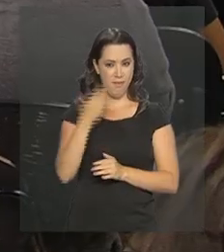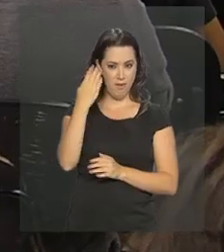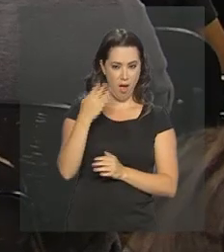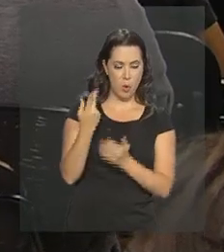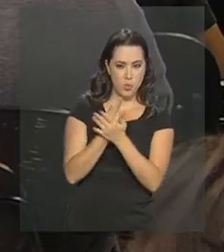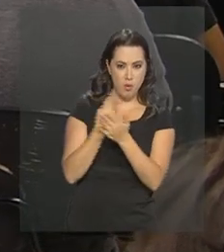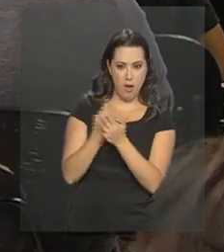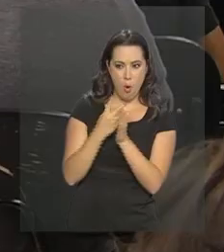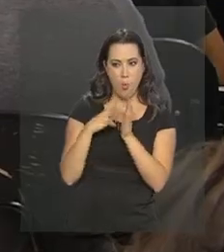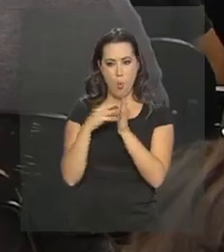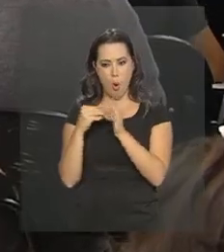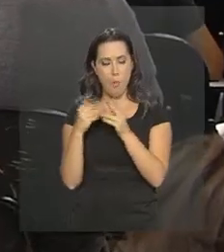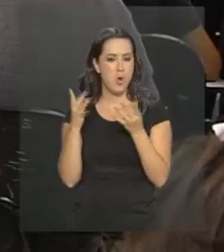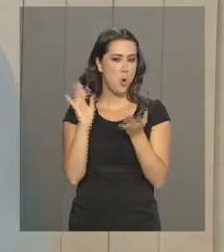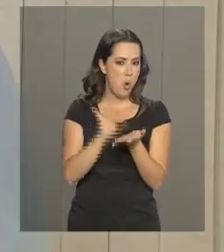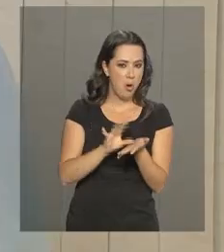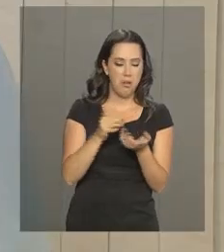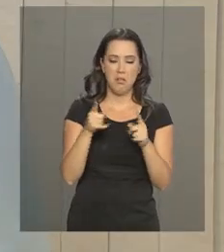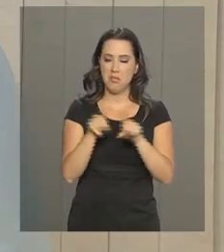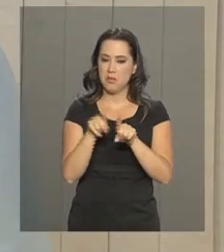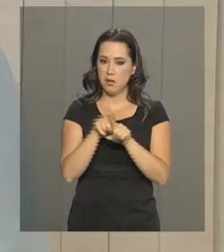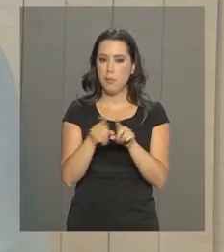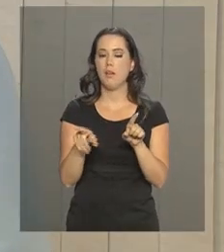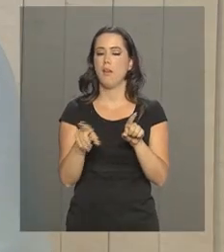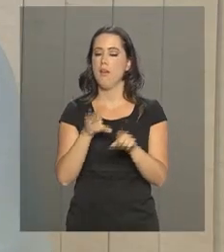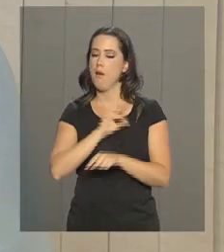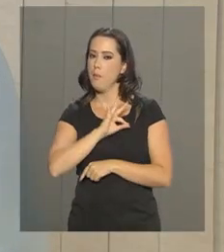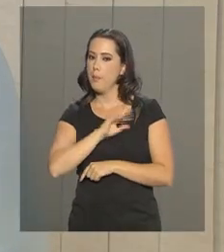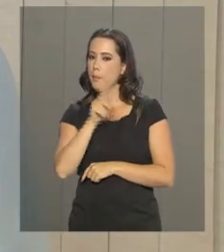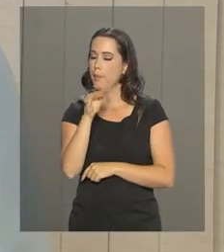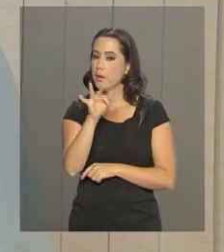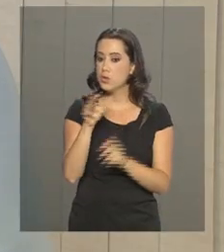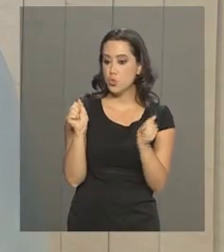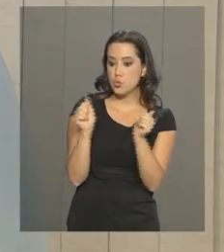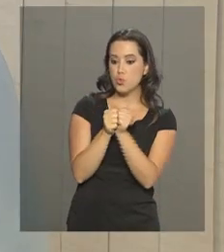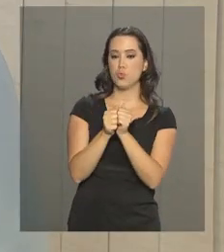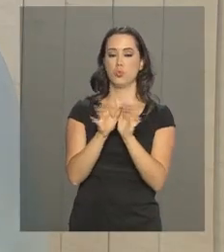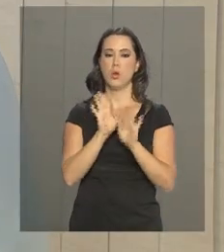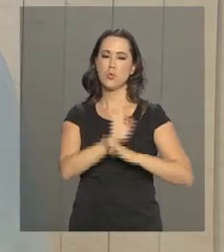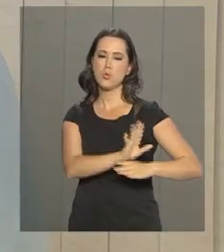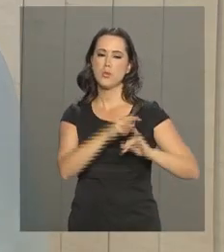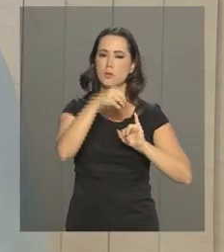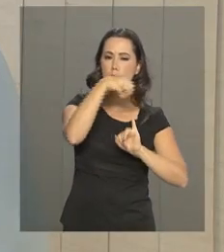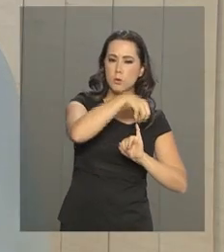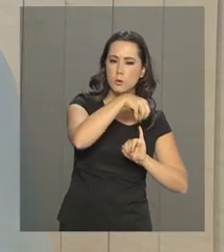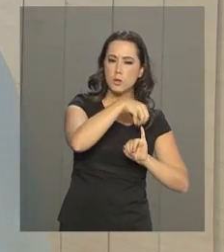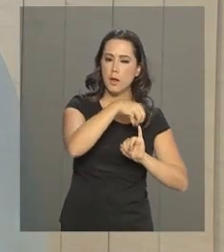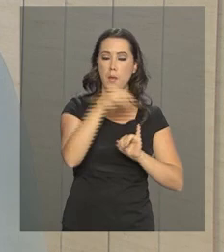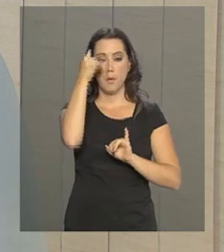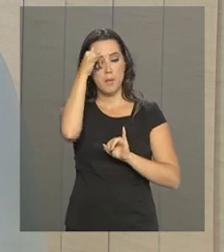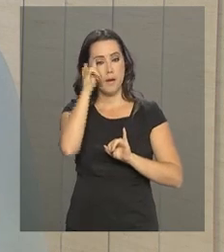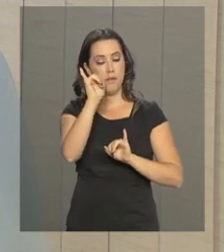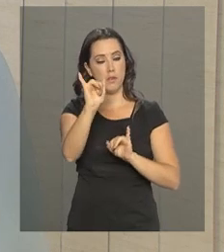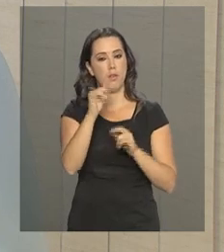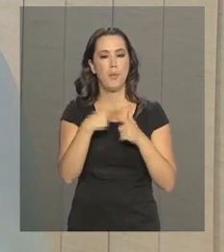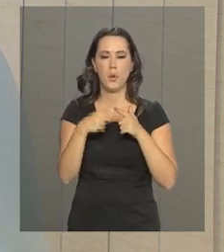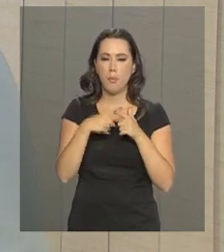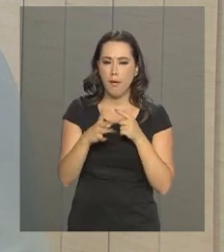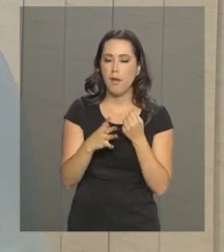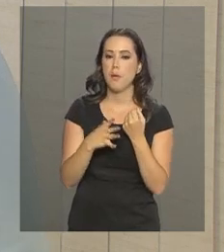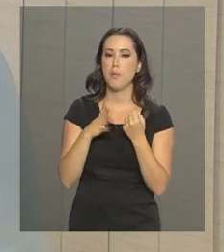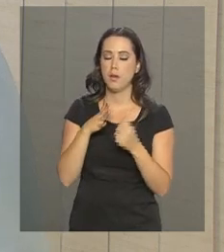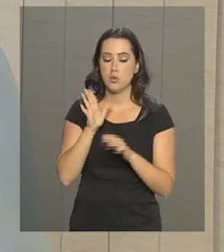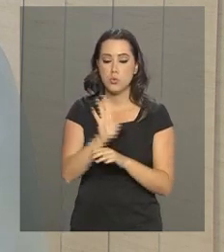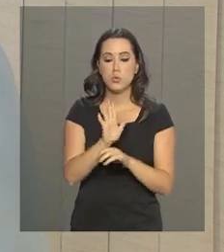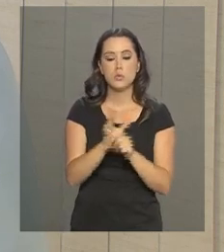de monitoramento da polícia federal a polícia federal sempre atua junto ao inep no processo preventivo de segurança do exame